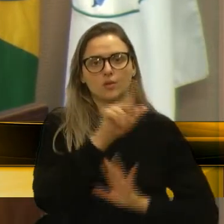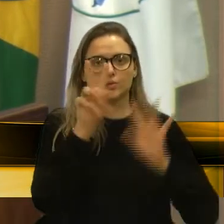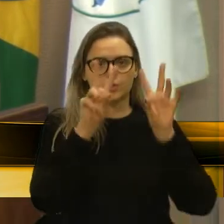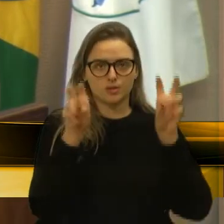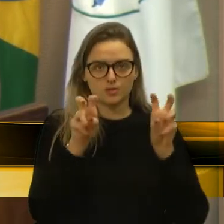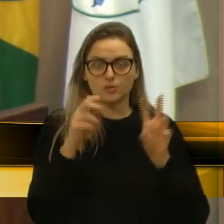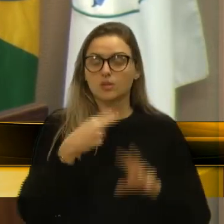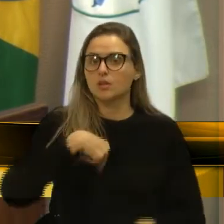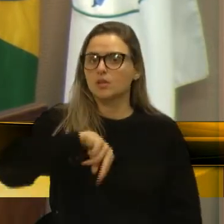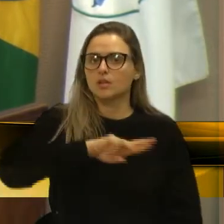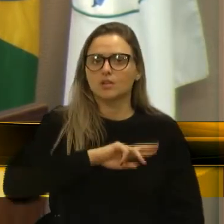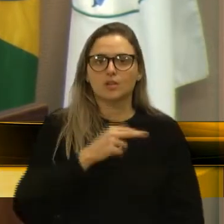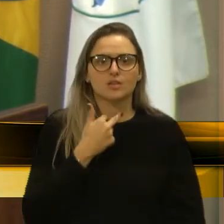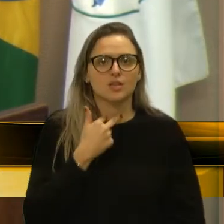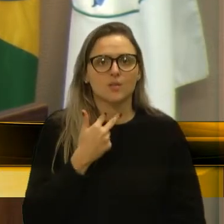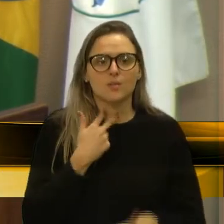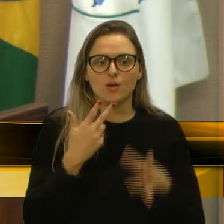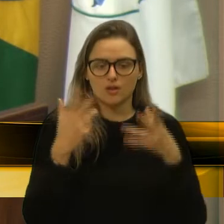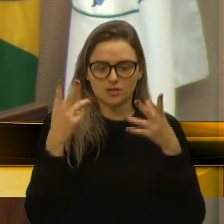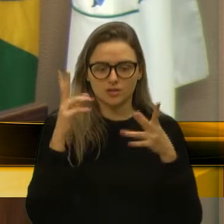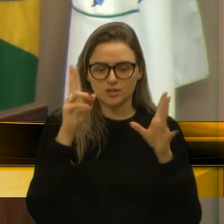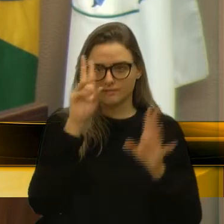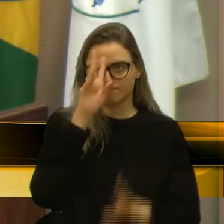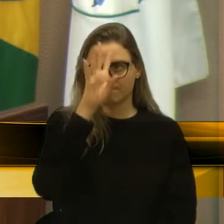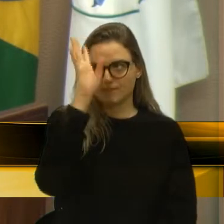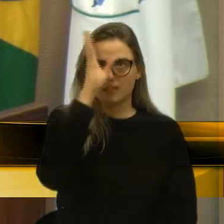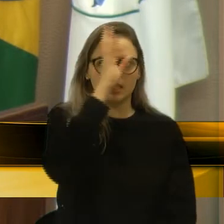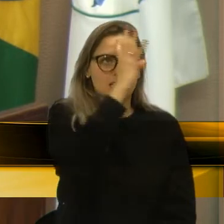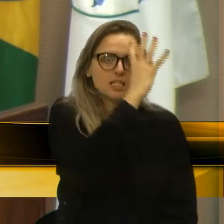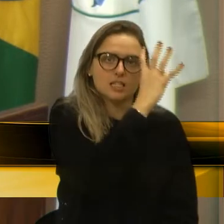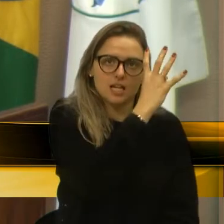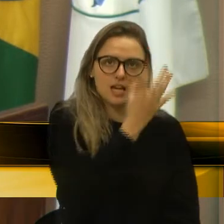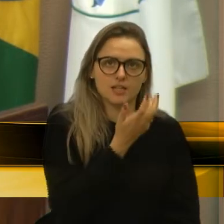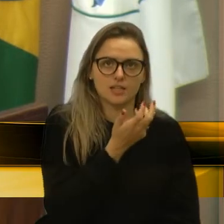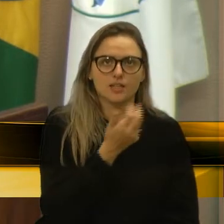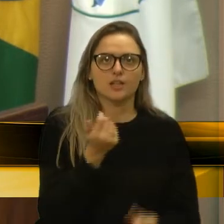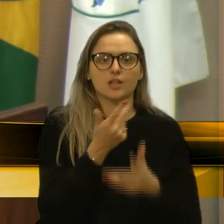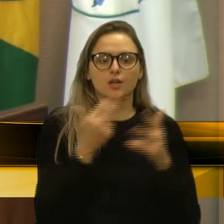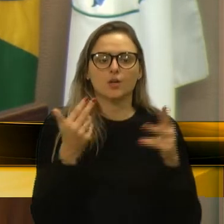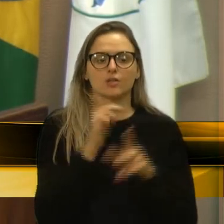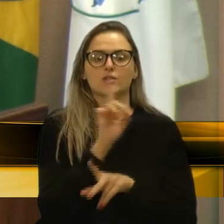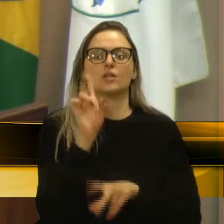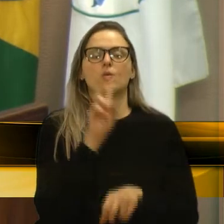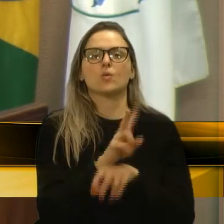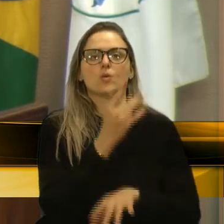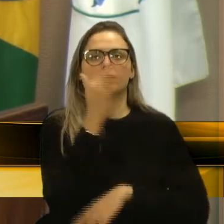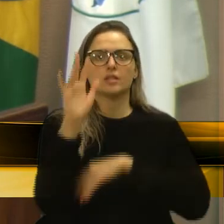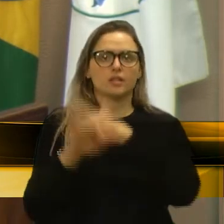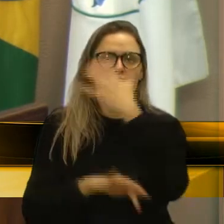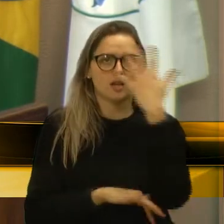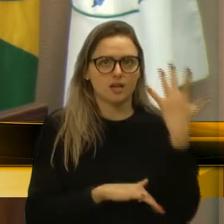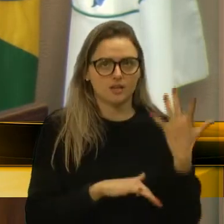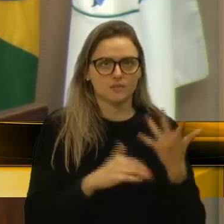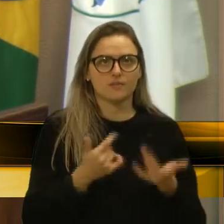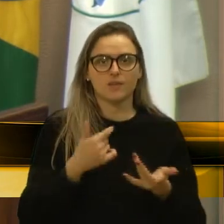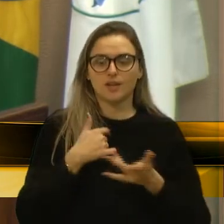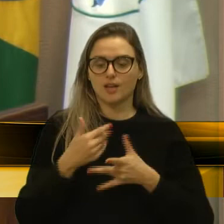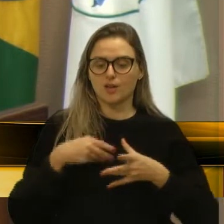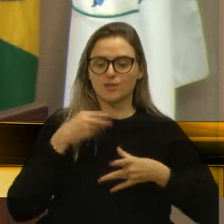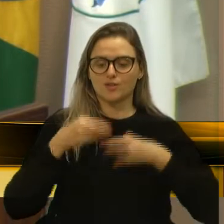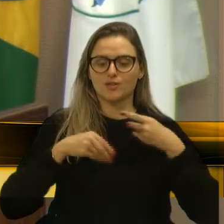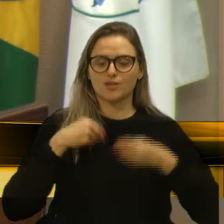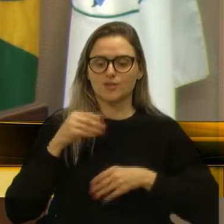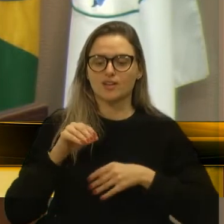não pode se distrair de pontos importantes. A exemplo do meio ambiente. Eu achei emocionante, eu senti emoção